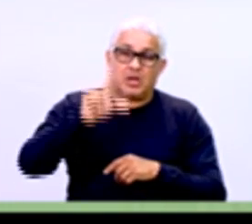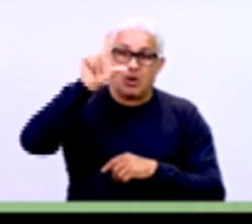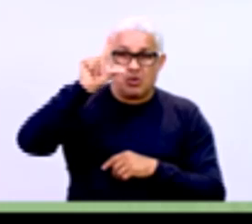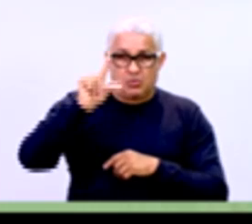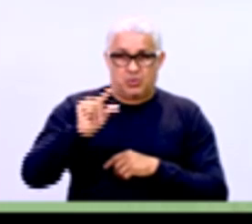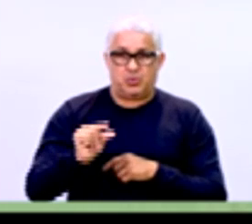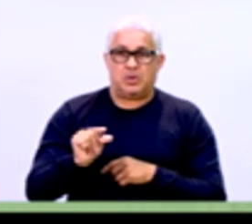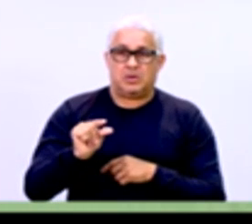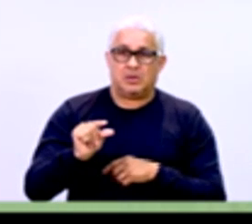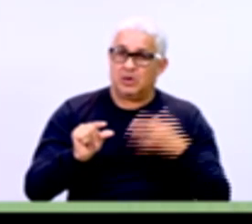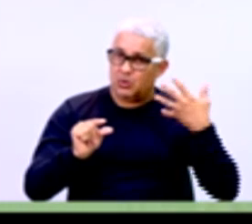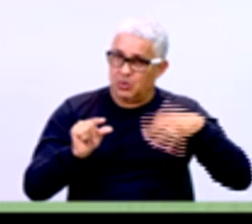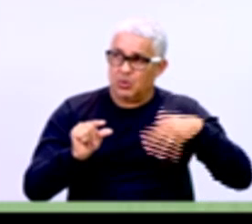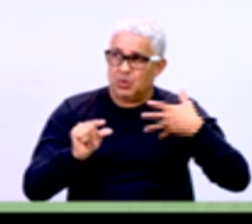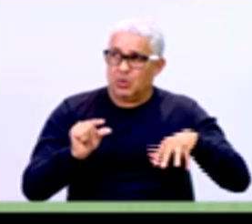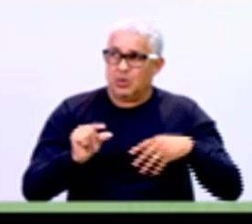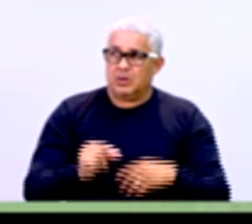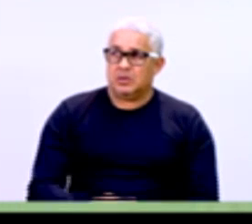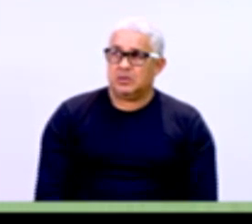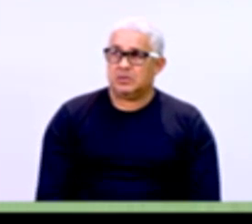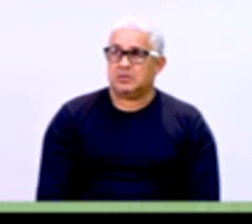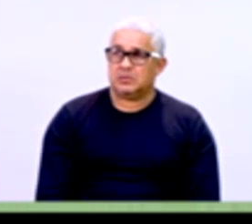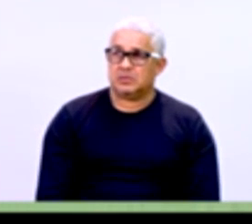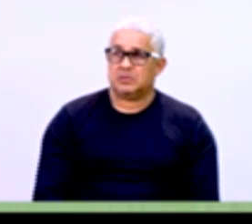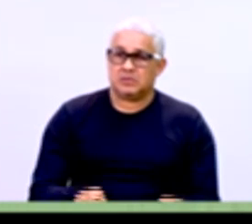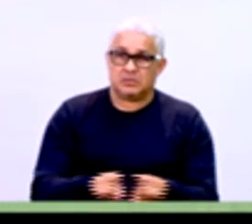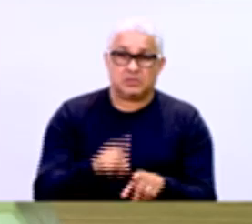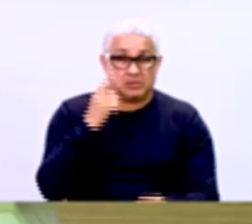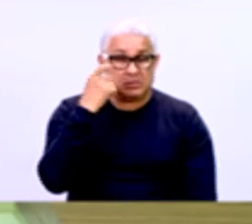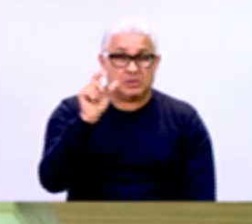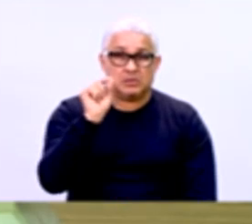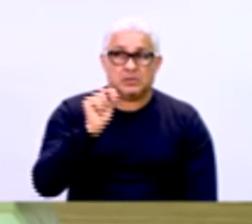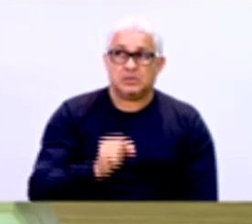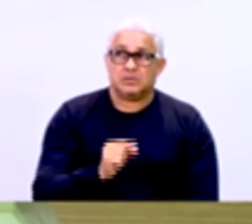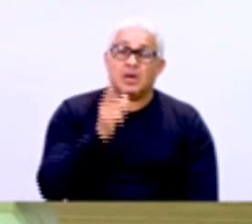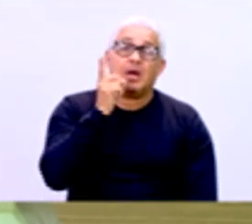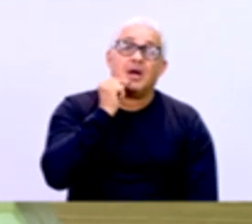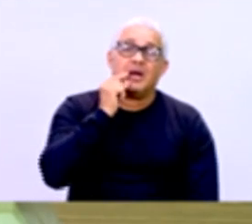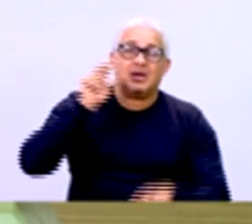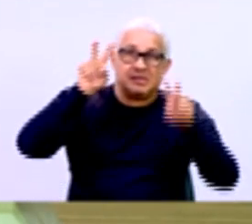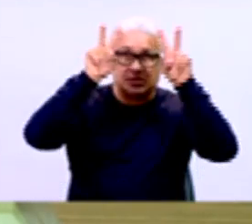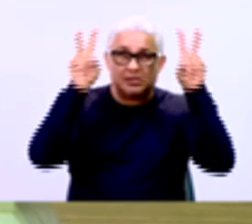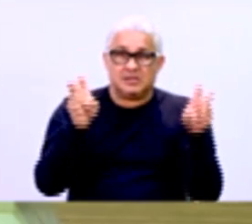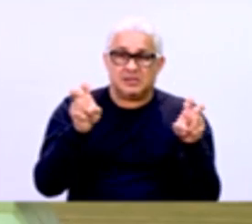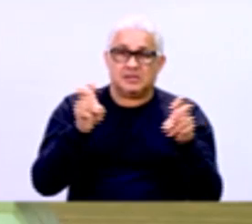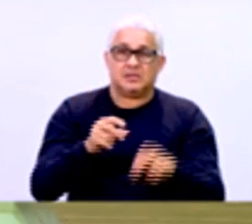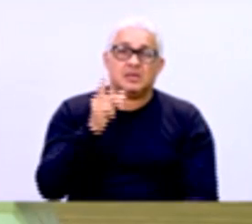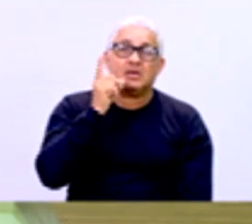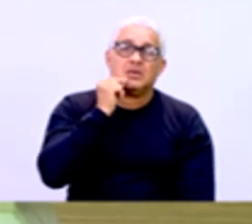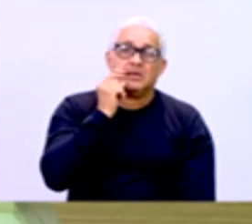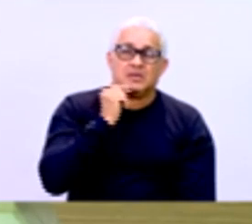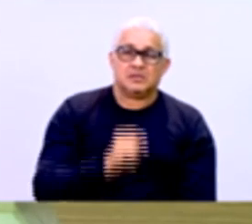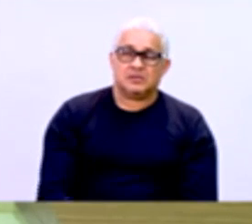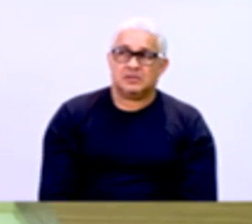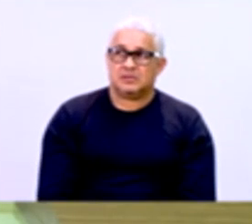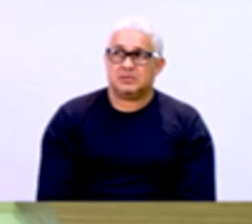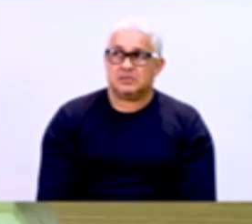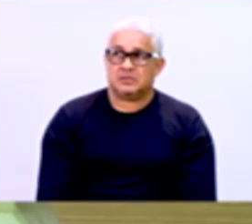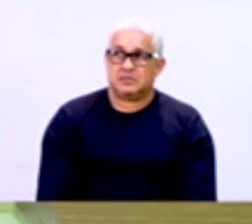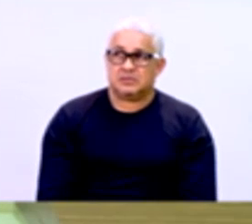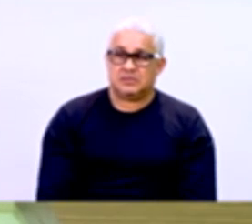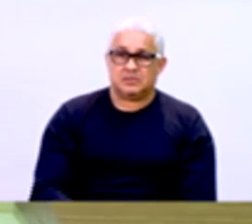Vamos falar? É interessante falar sobre água, falarmos um pouco da questão